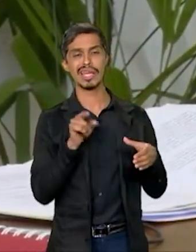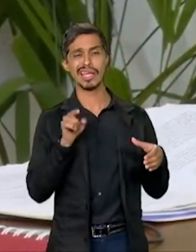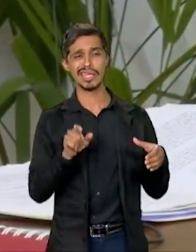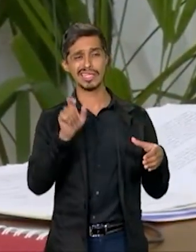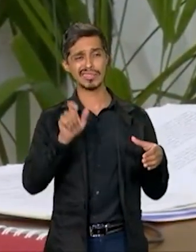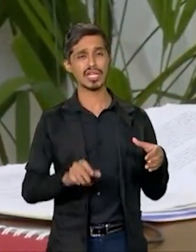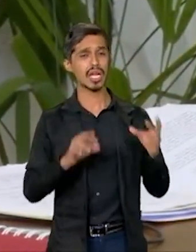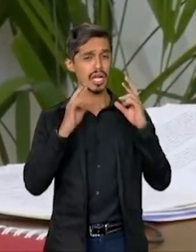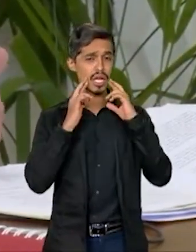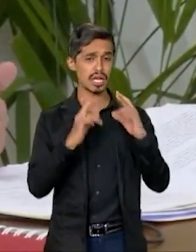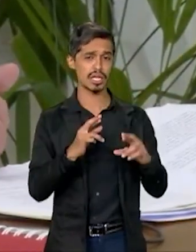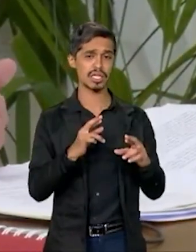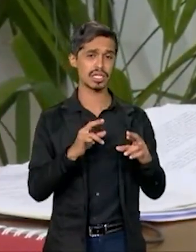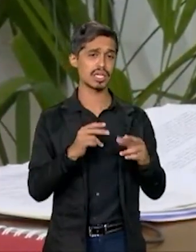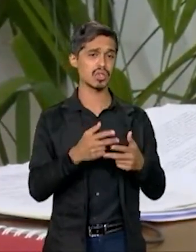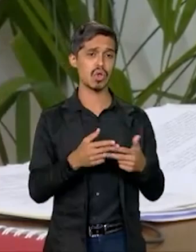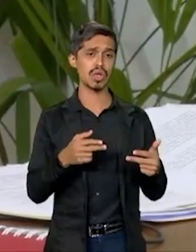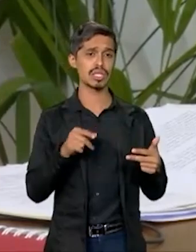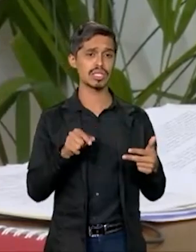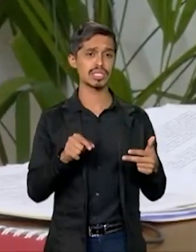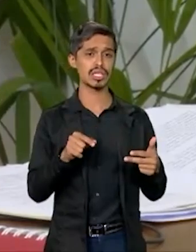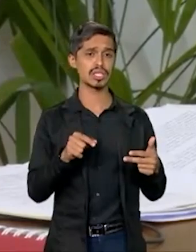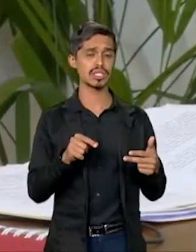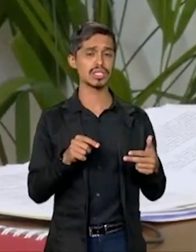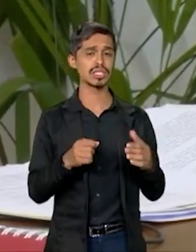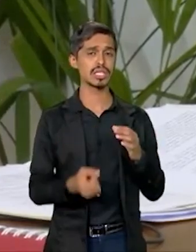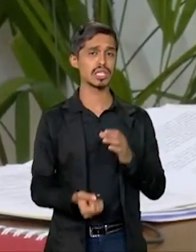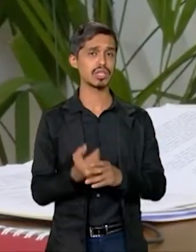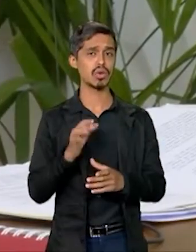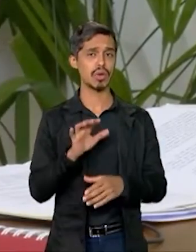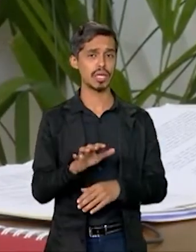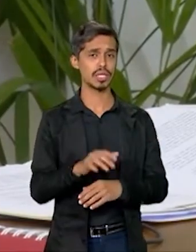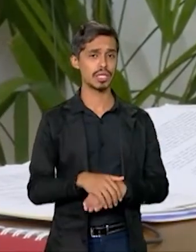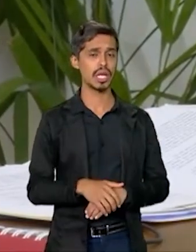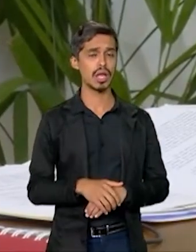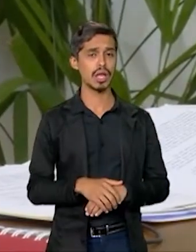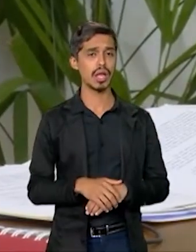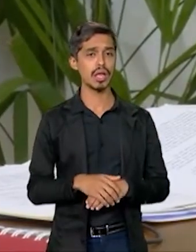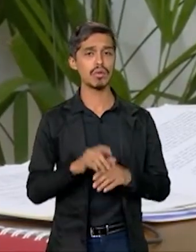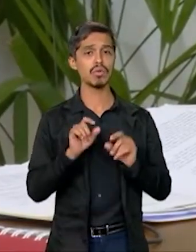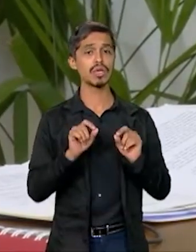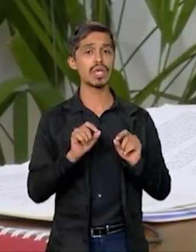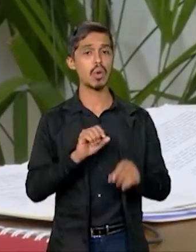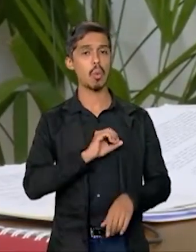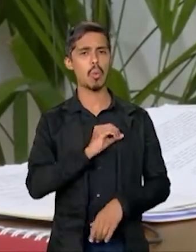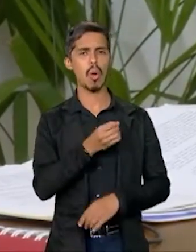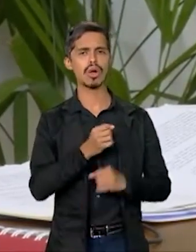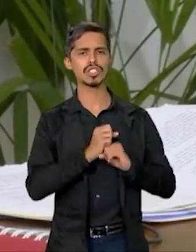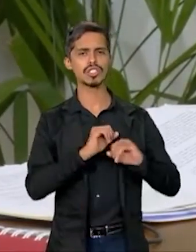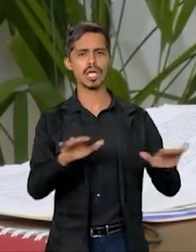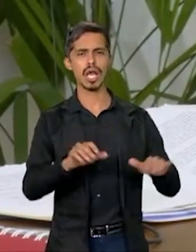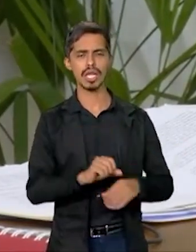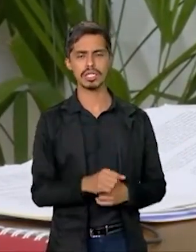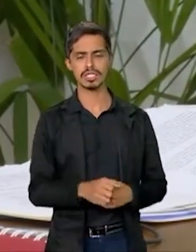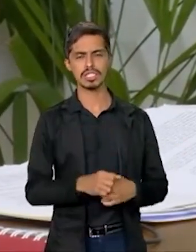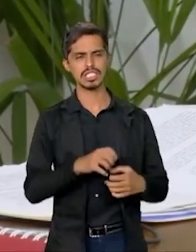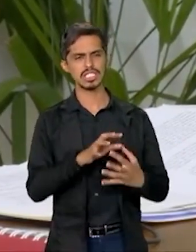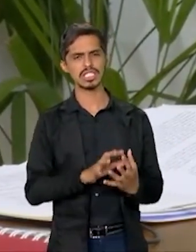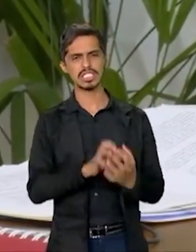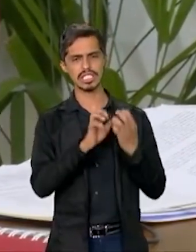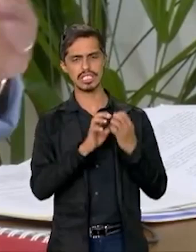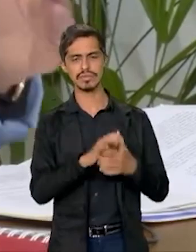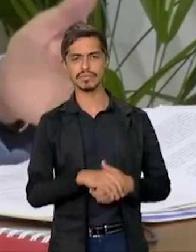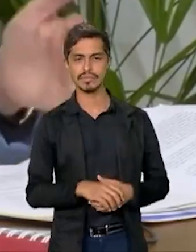verdade, respeitava aquilo que foi a criação dele, ou seja, a transmissão do ódio, da desavença, do